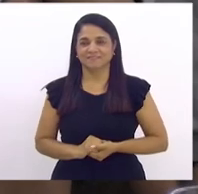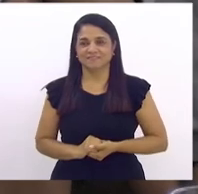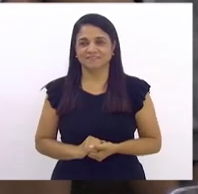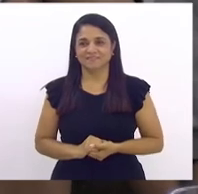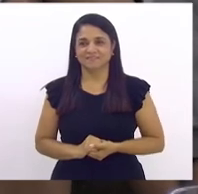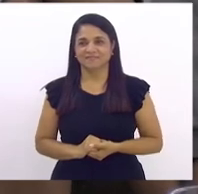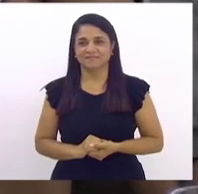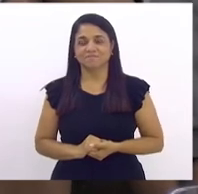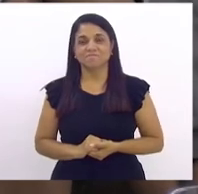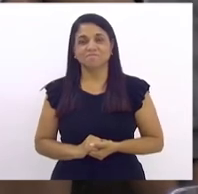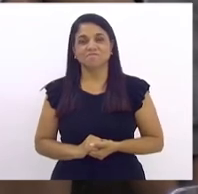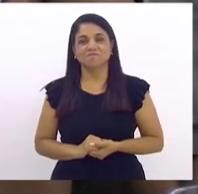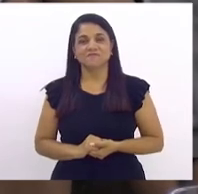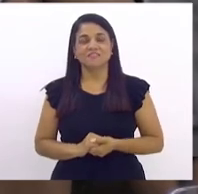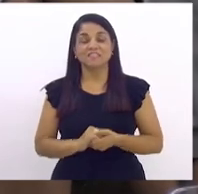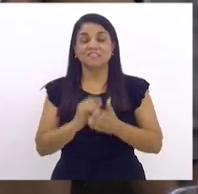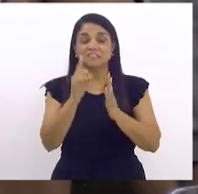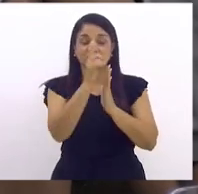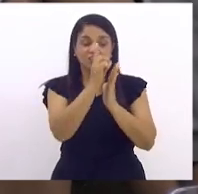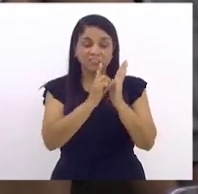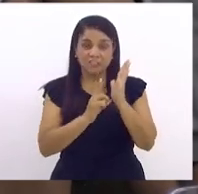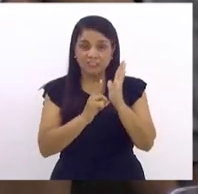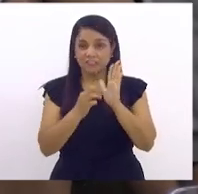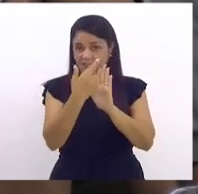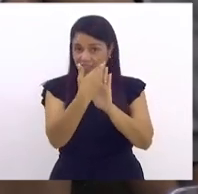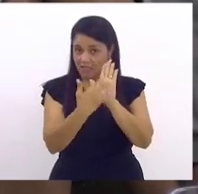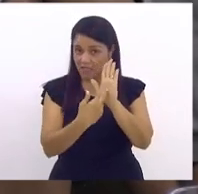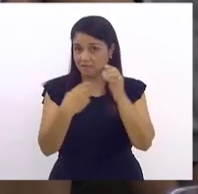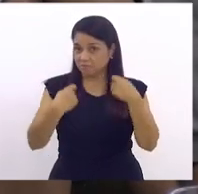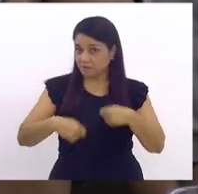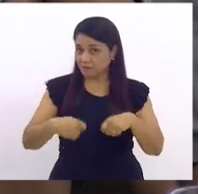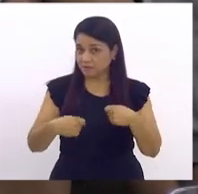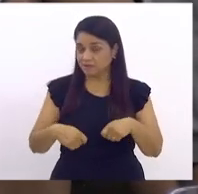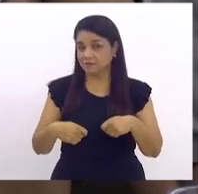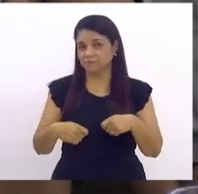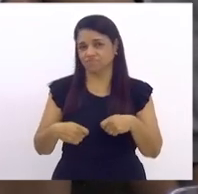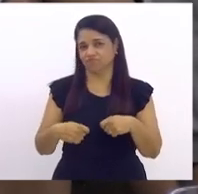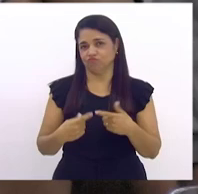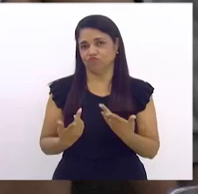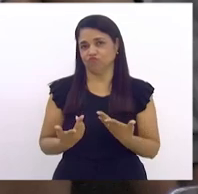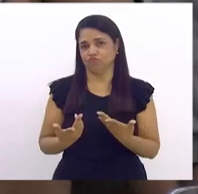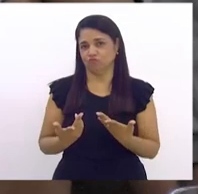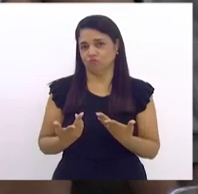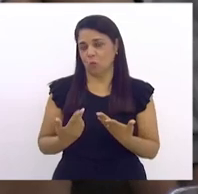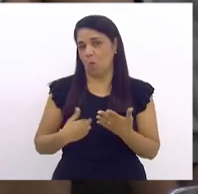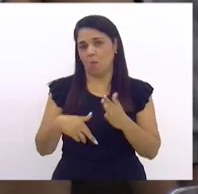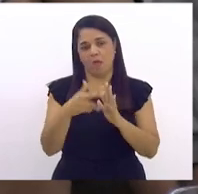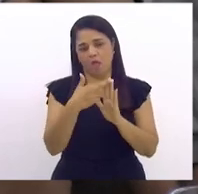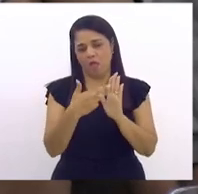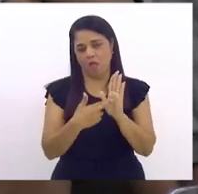Ele quer estabelecer diretrizes. Não é uma normativa tão tranquila.